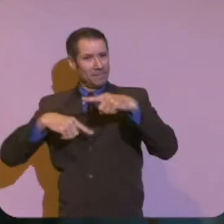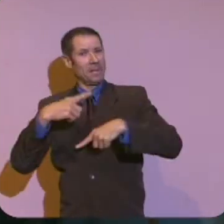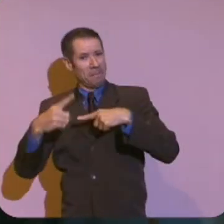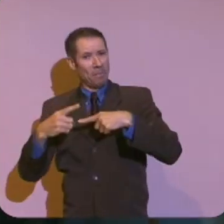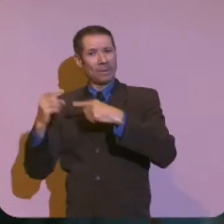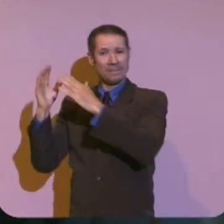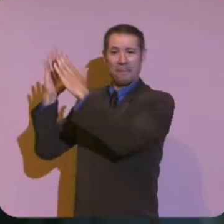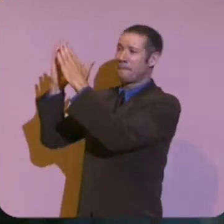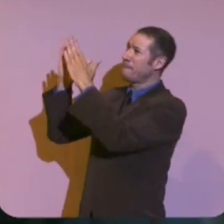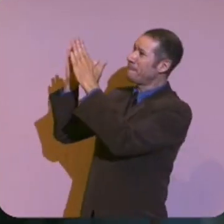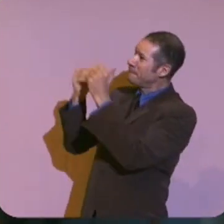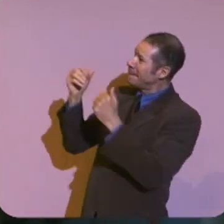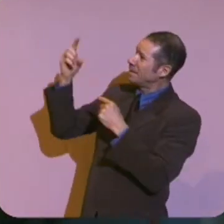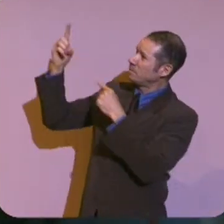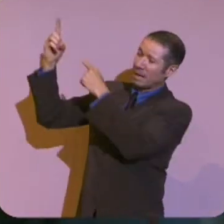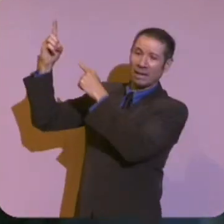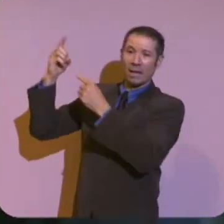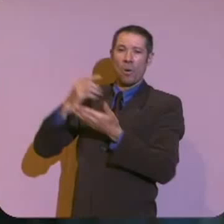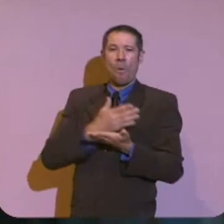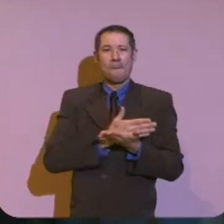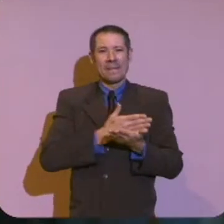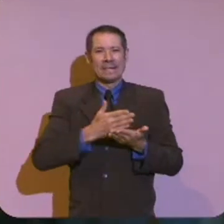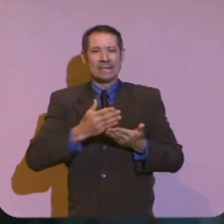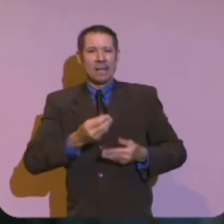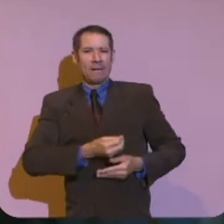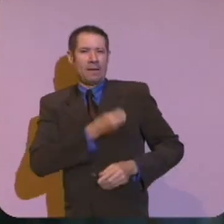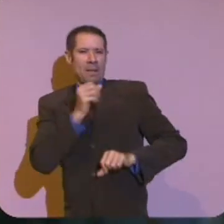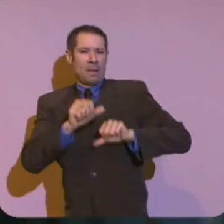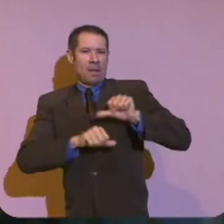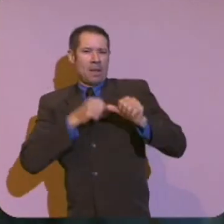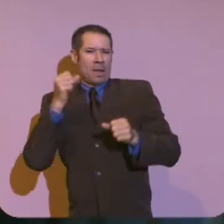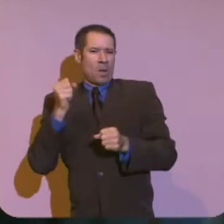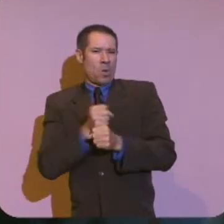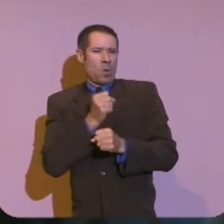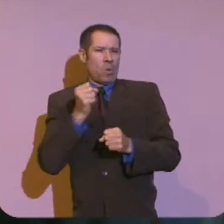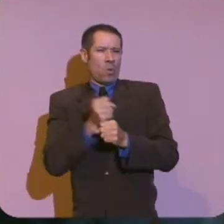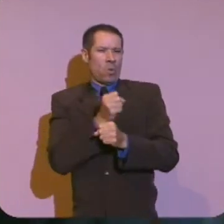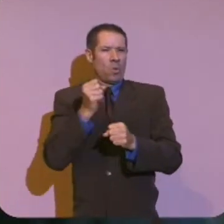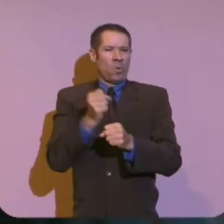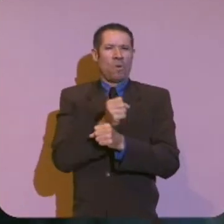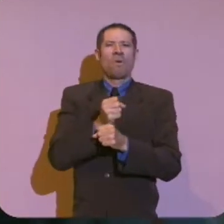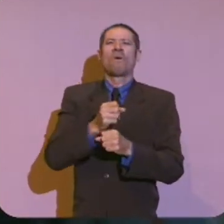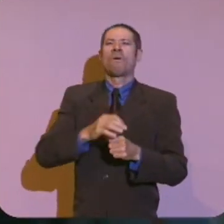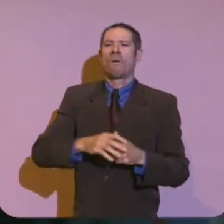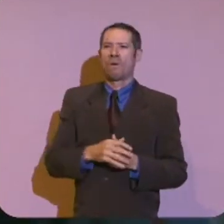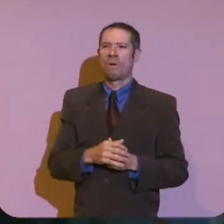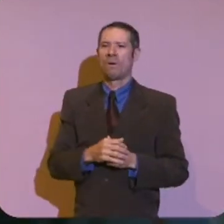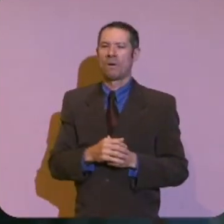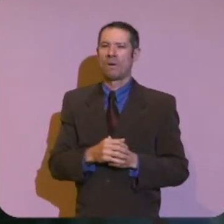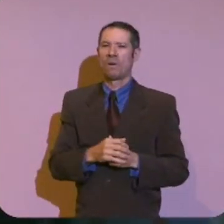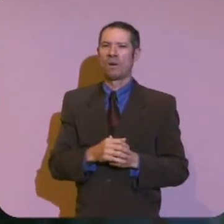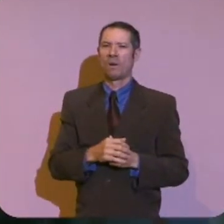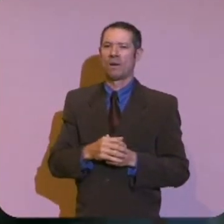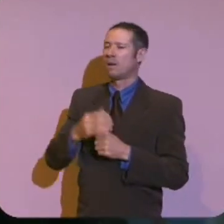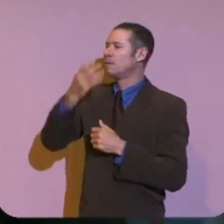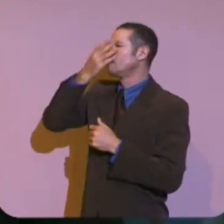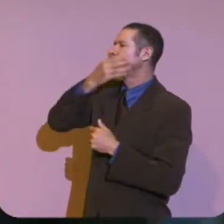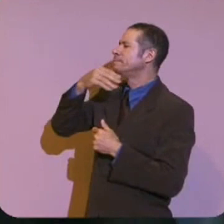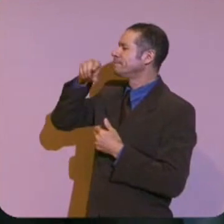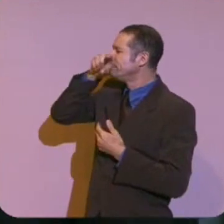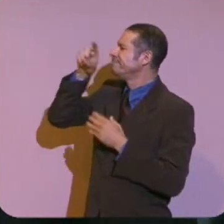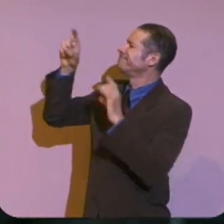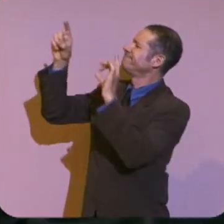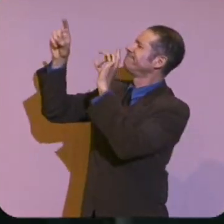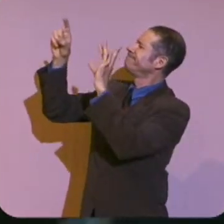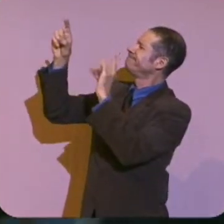Ele começar a moldar a sua vida e reconstruir segundo a sua vontade. Pai querido, é em nome de